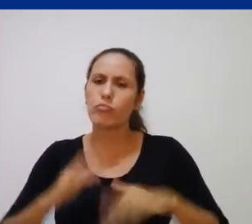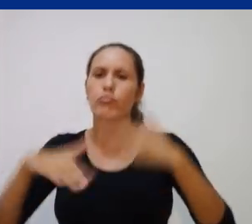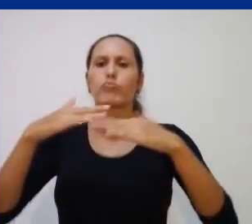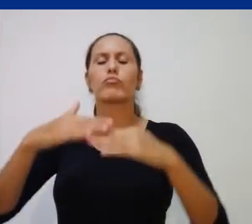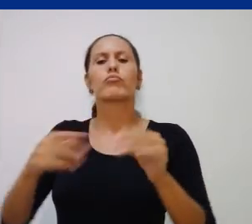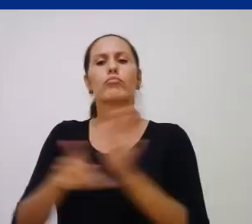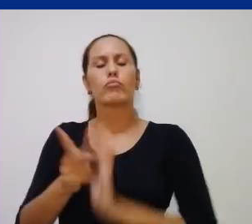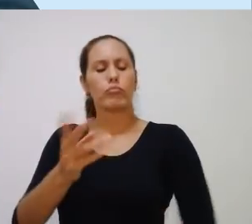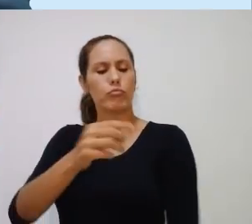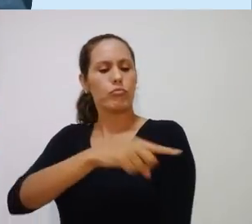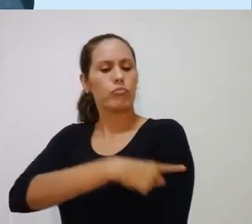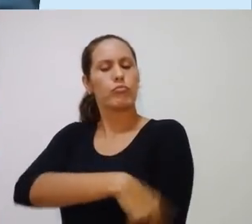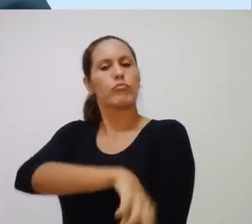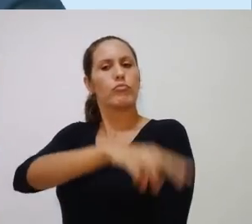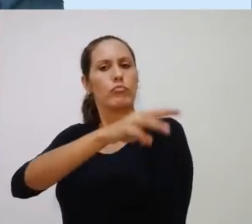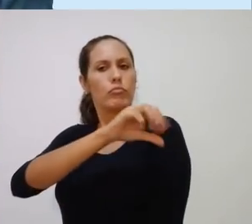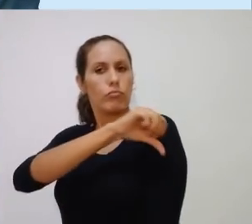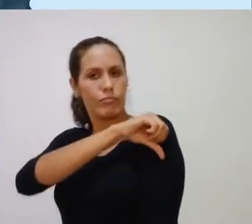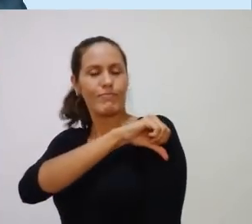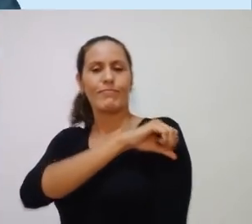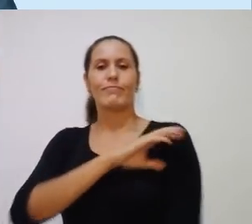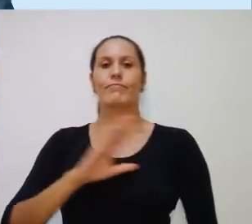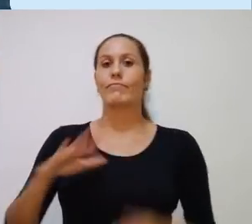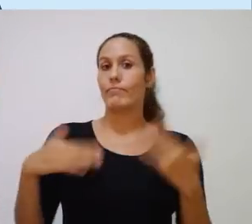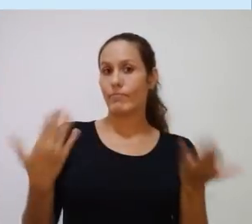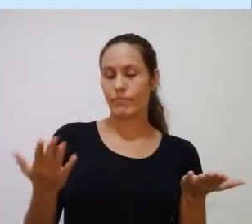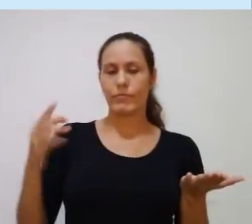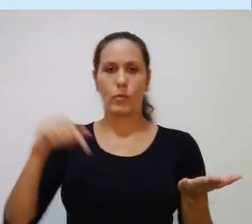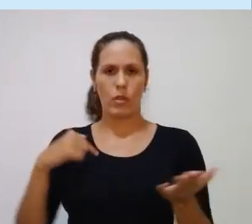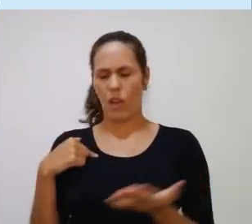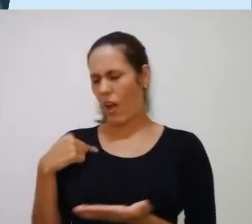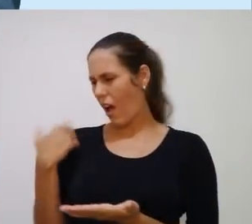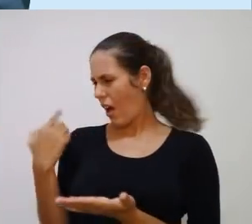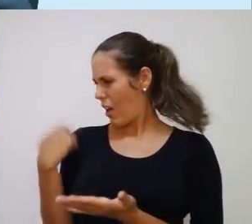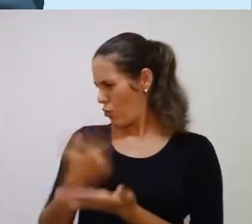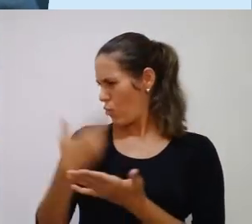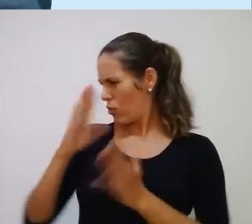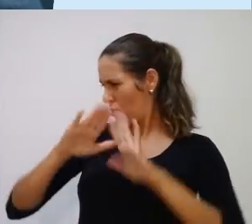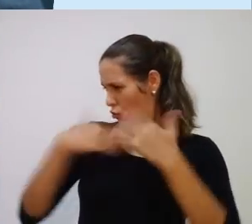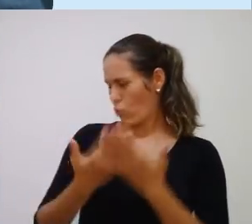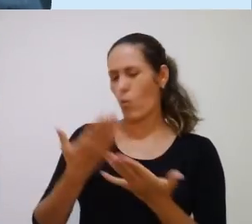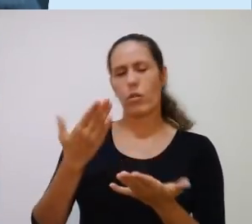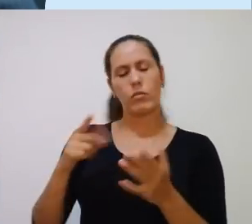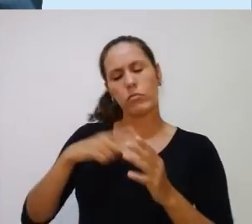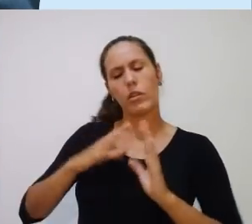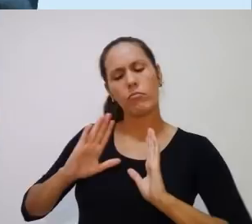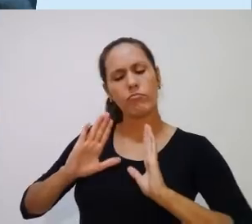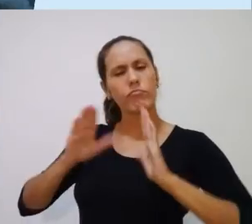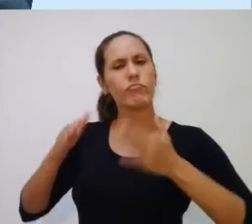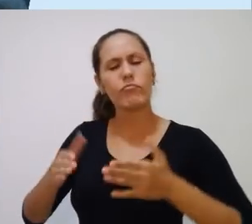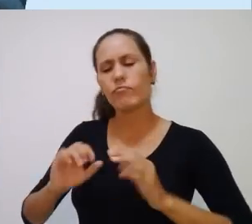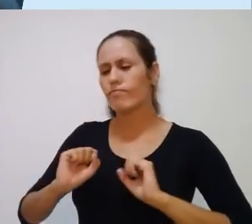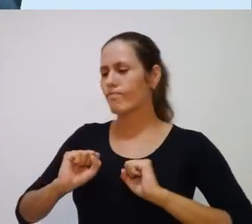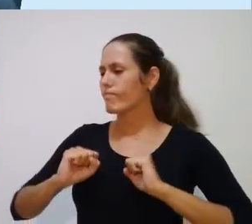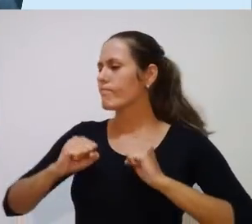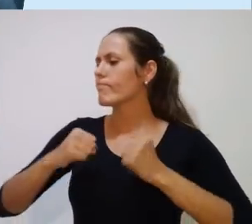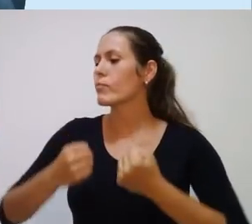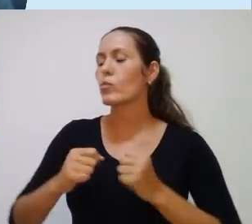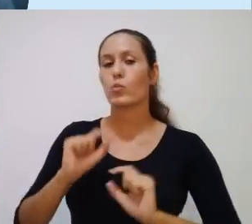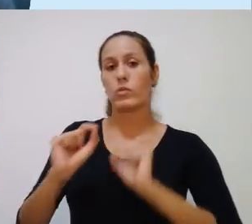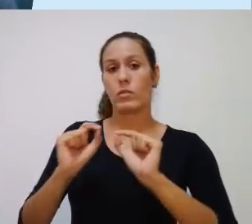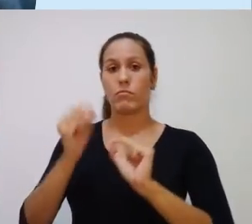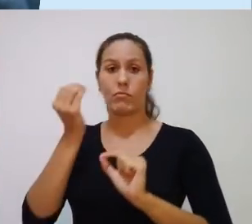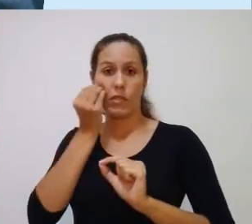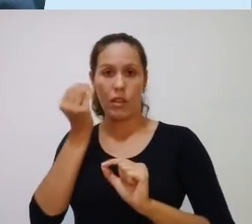ensino fundamental. Ótimo. Flávio, a nossa escola, ela tem se dedicado ao máximo para